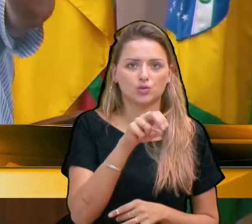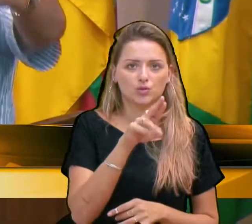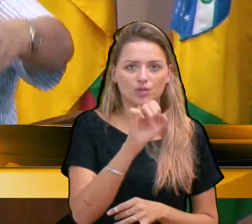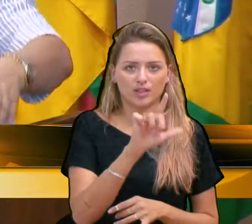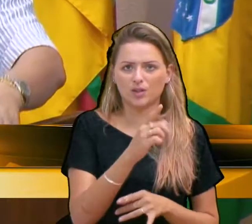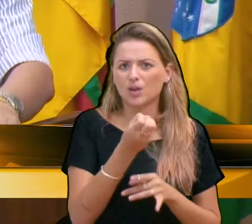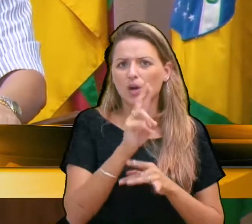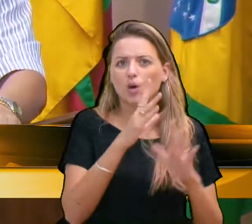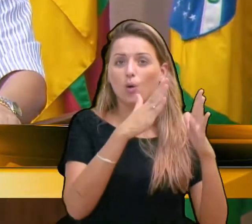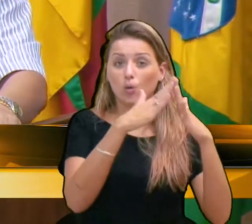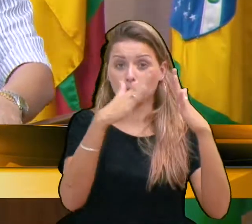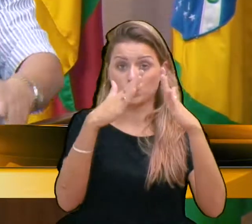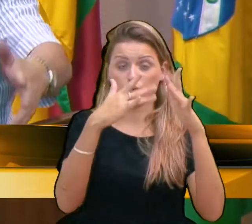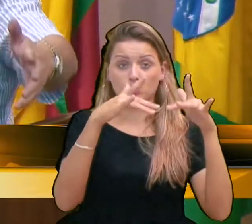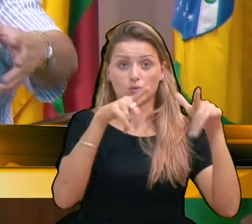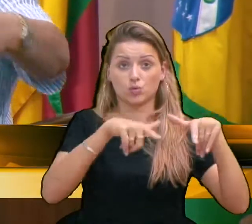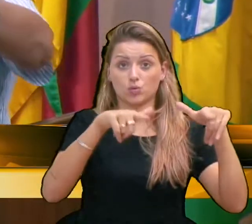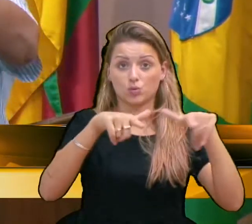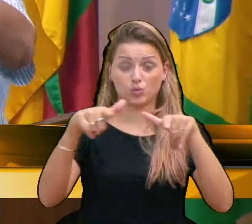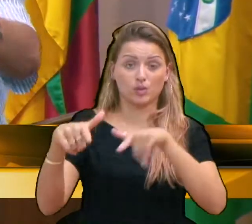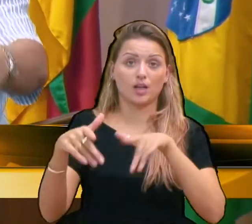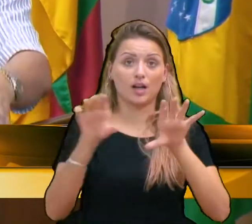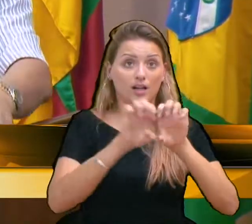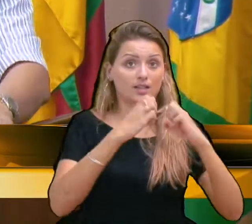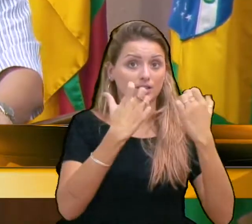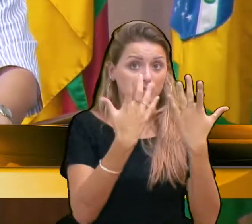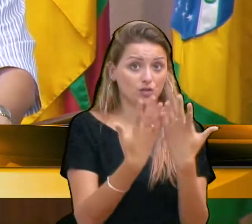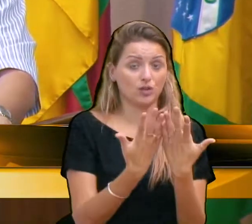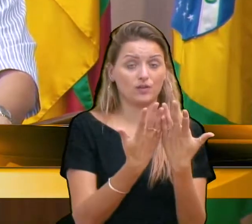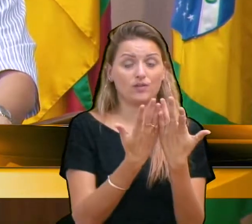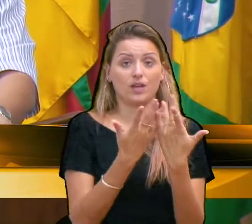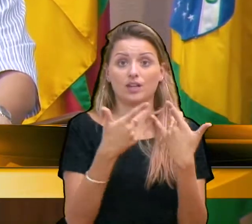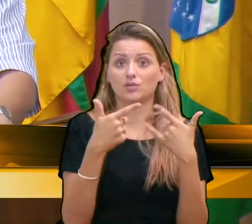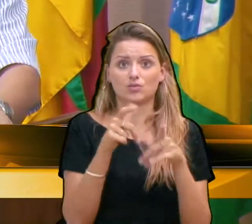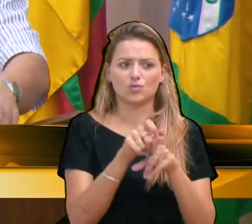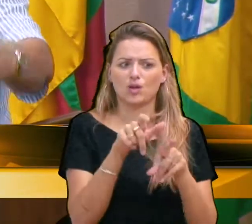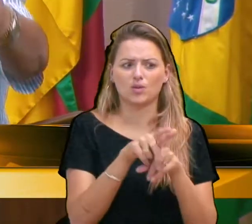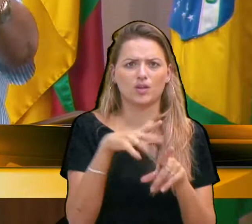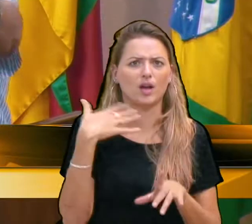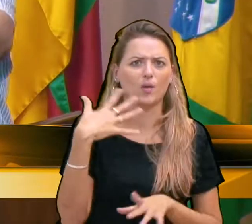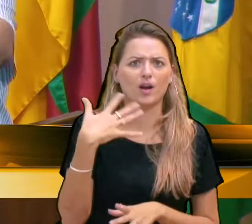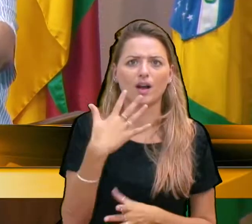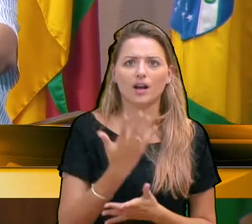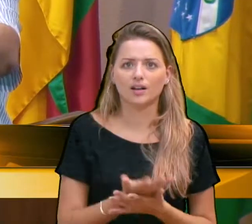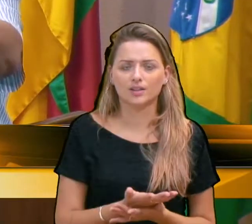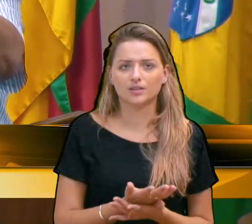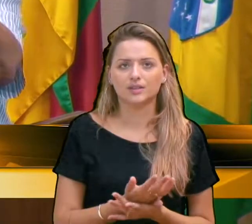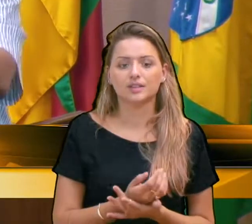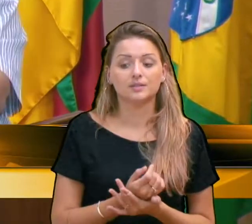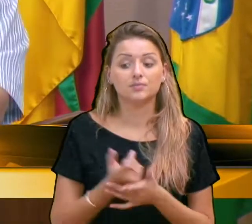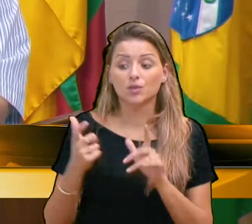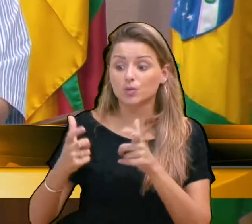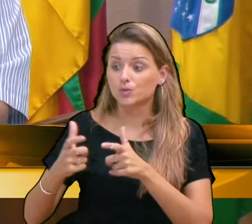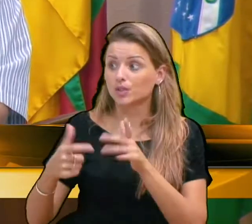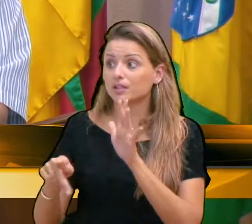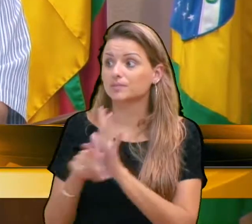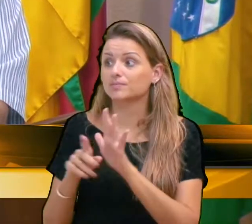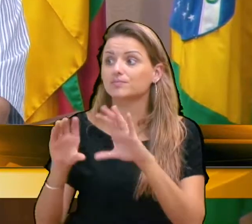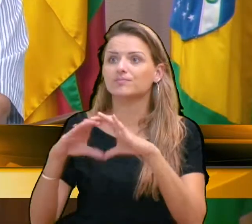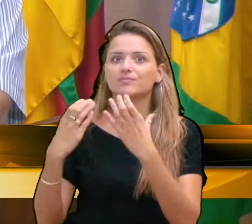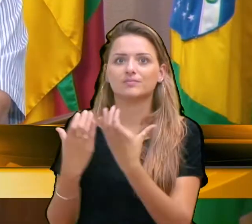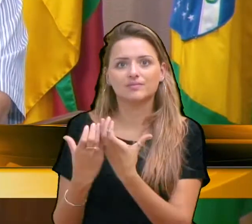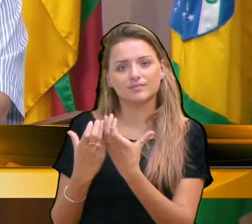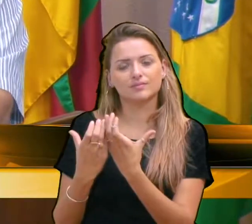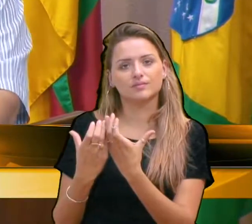esses grandes espaços agora para eventos que existem na cidade. Então, esses espaços são espaços